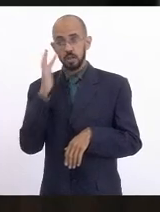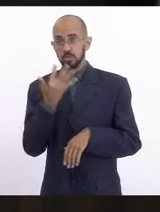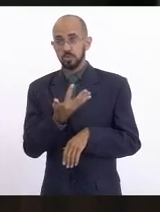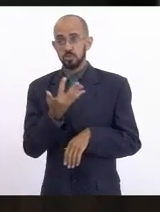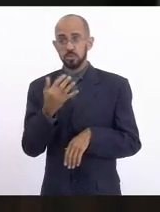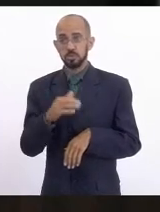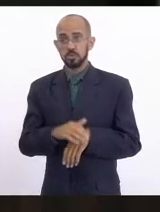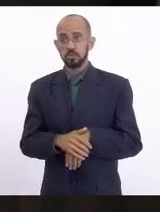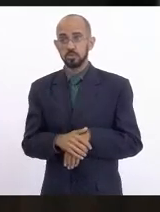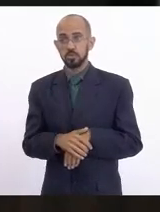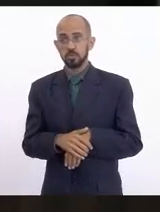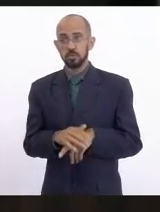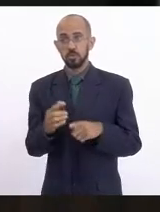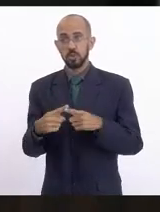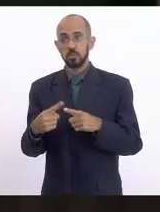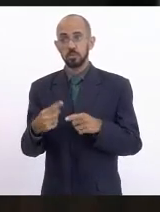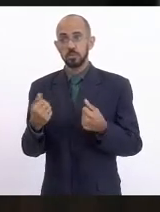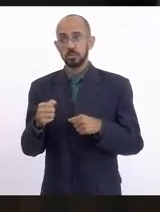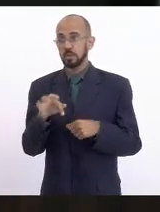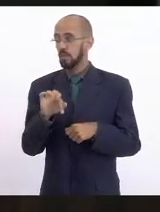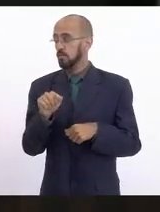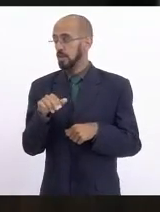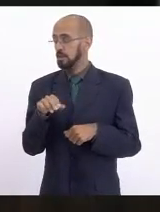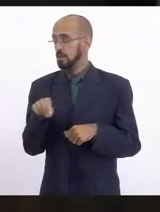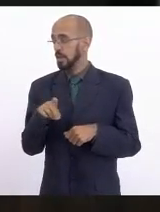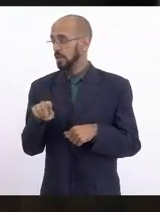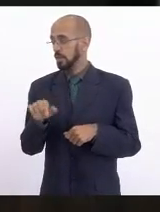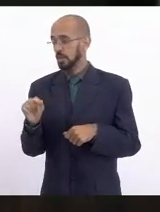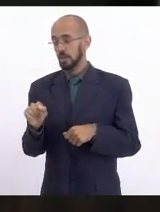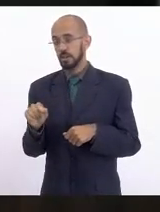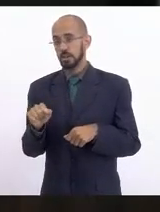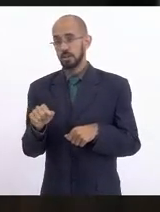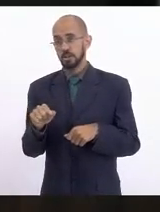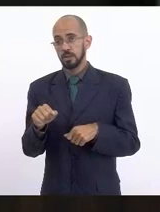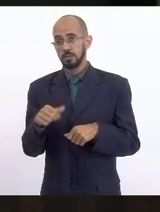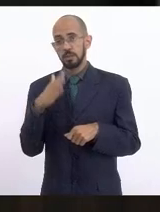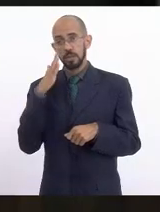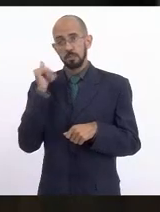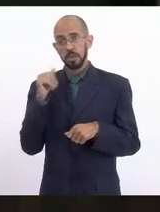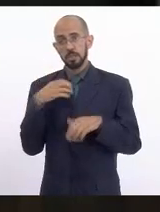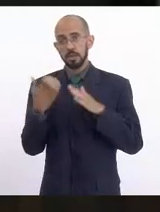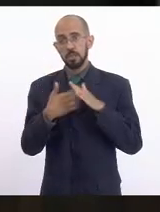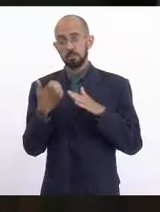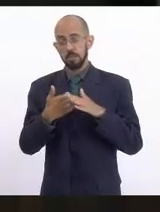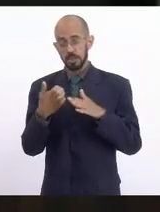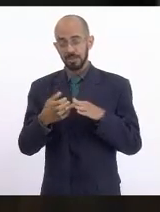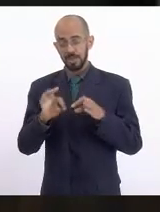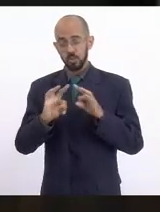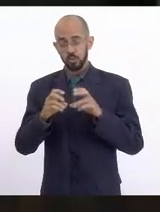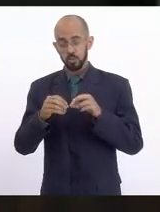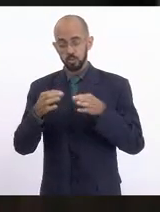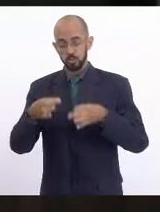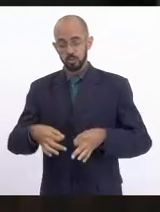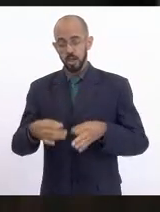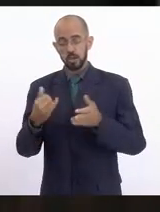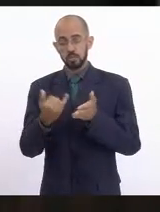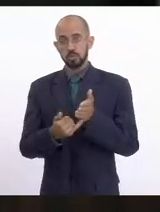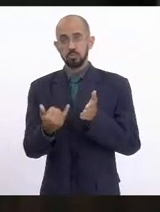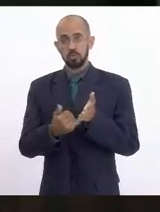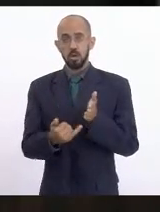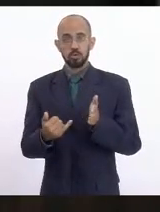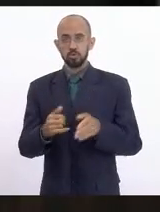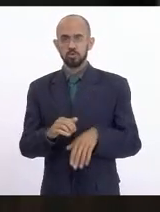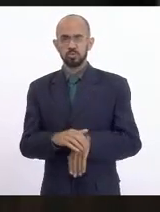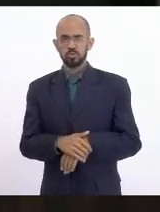é porque precisa do parecer da fazenda para saber se a empresa que está requerendo o benefício tá em dia os impostos